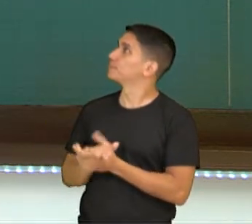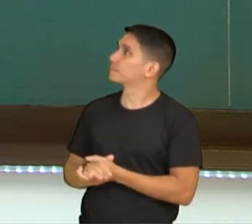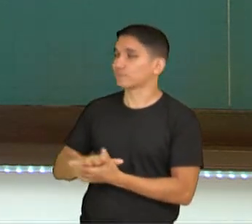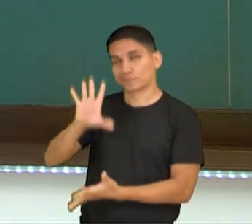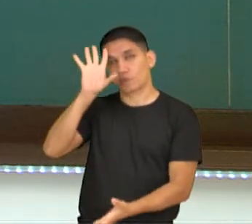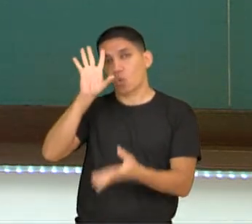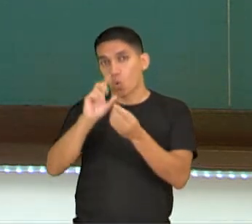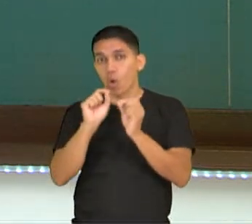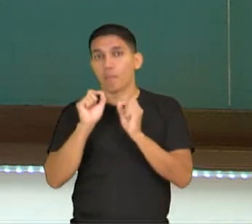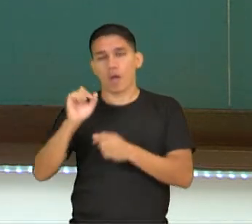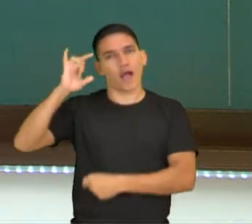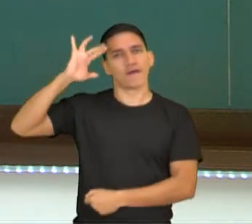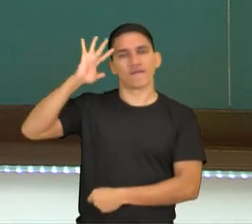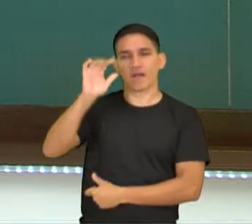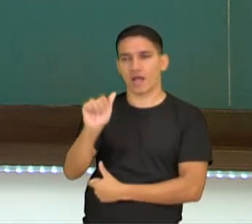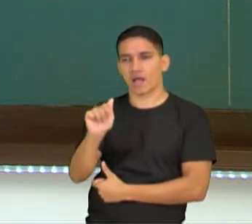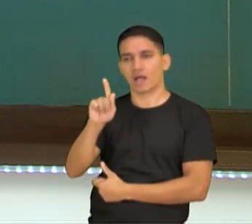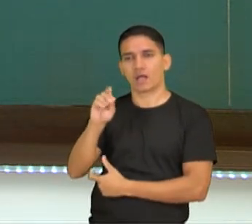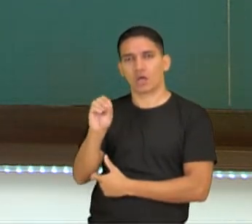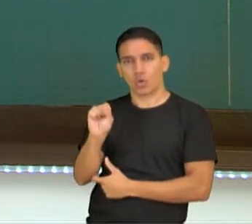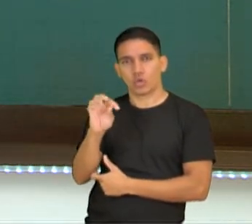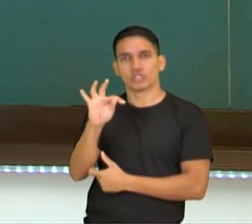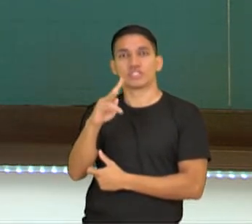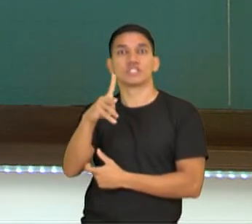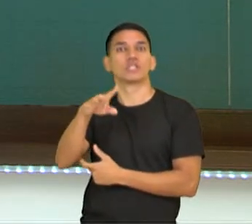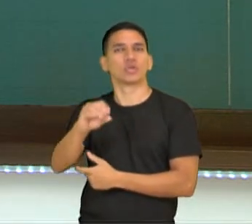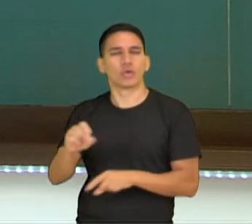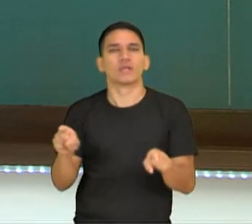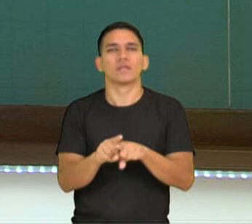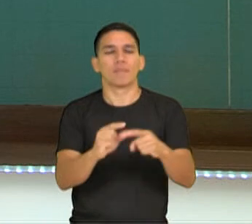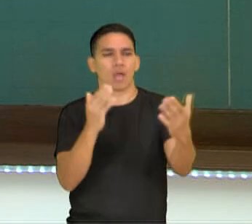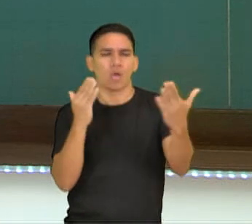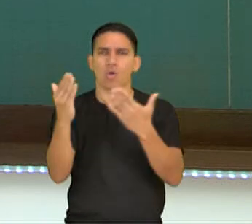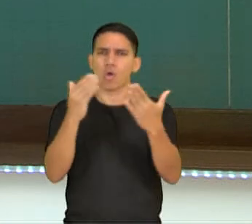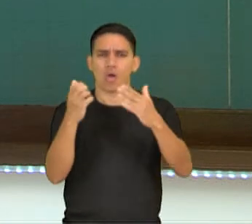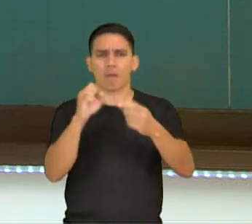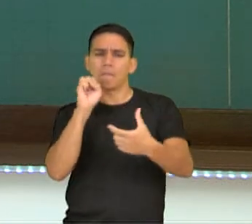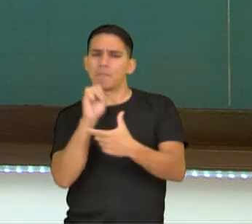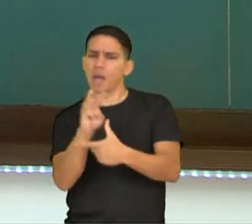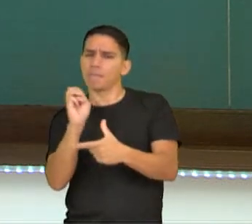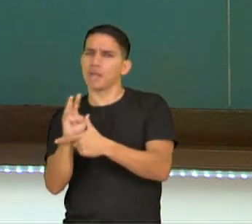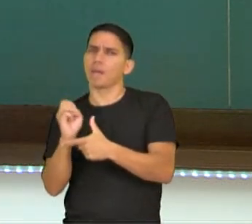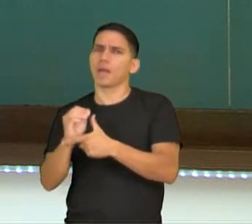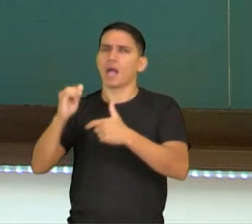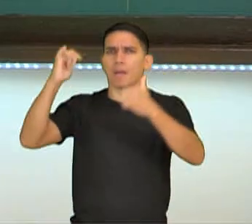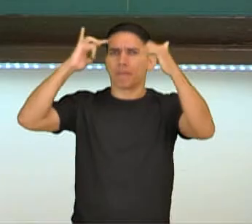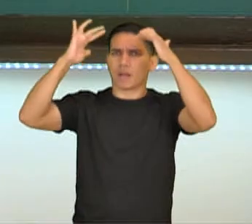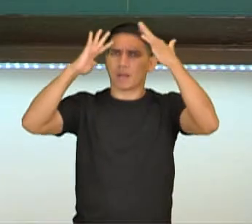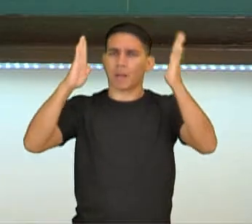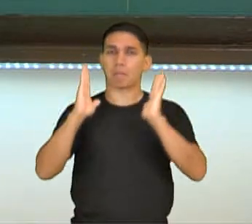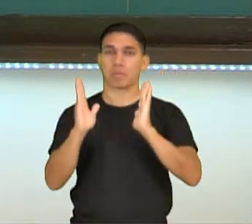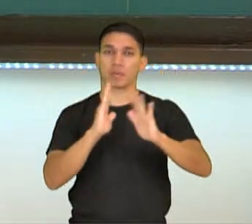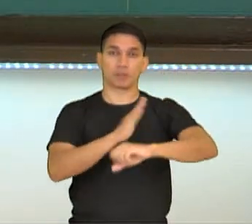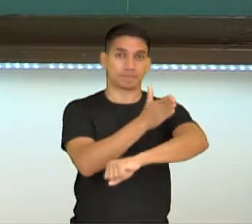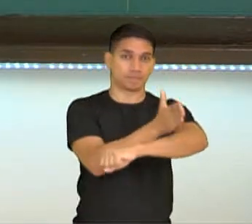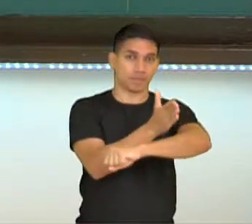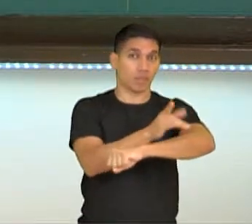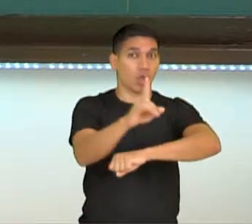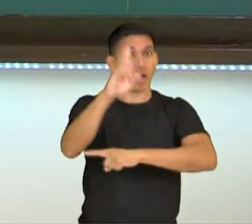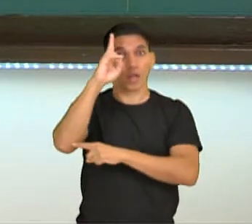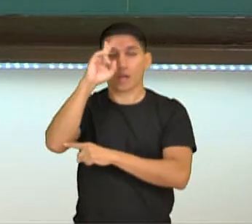a filosofia de Agostinho, também nós vamos comparar os principais aspectos dessa filosofia com o período medieval.